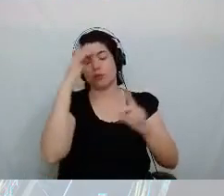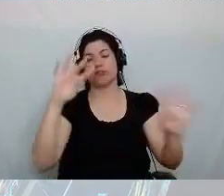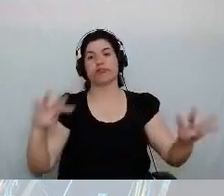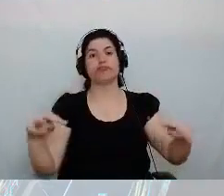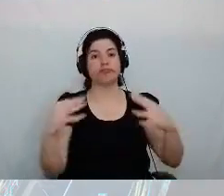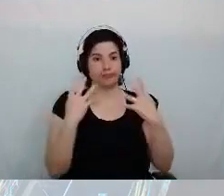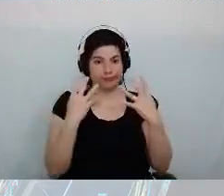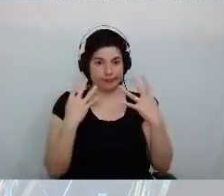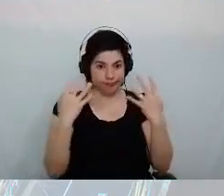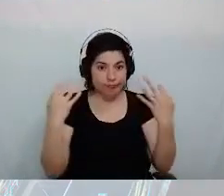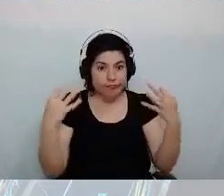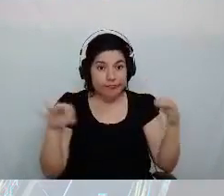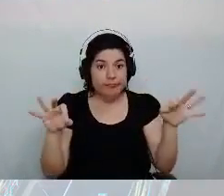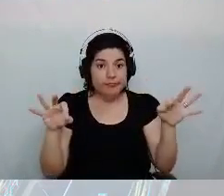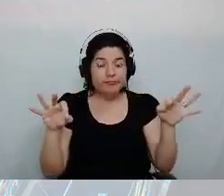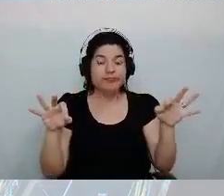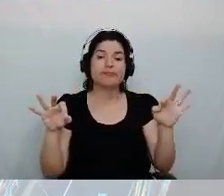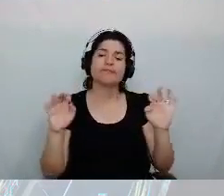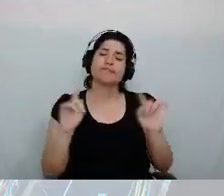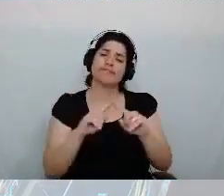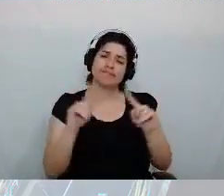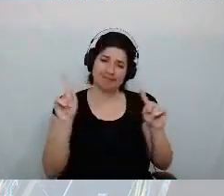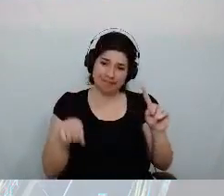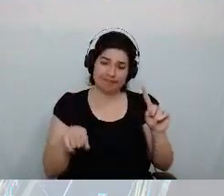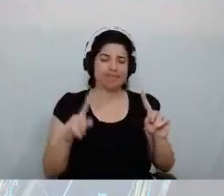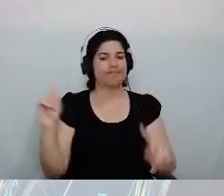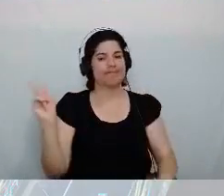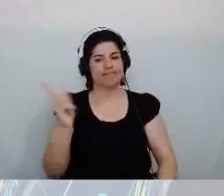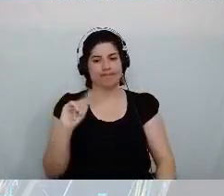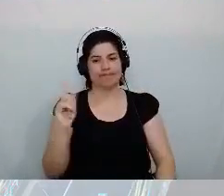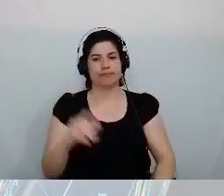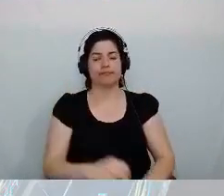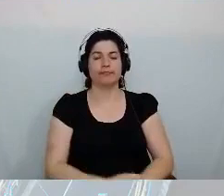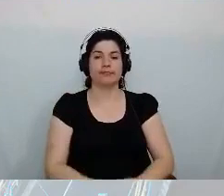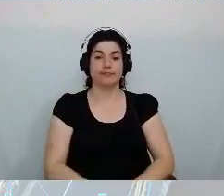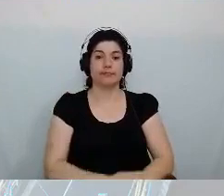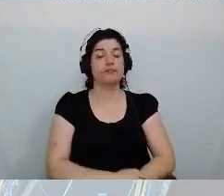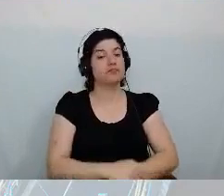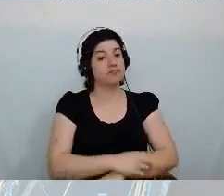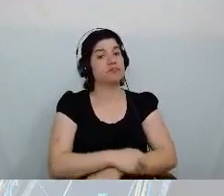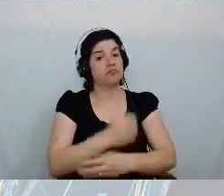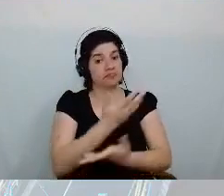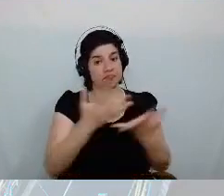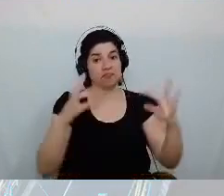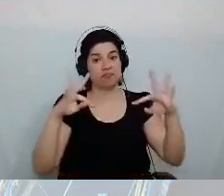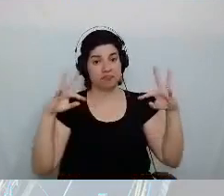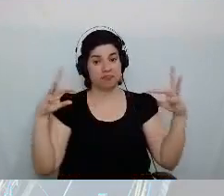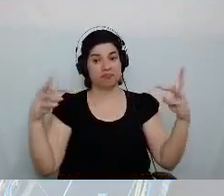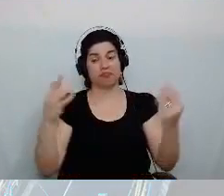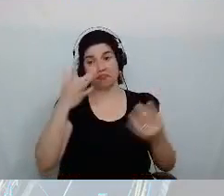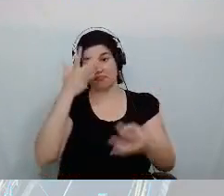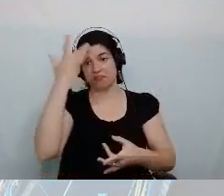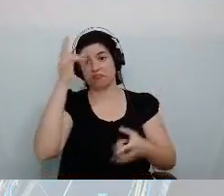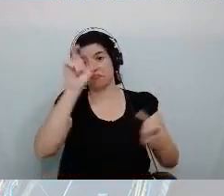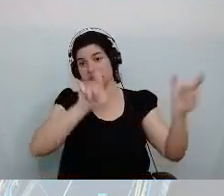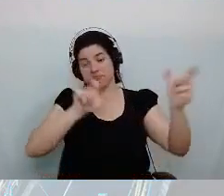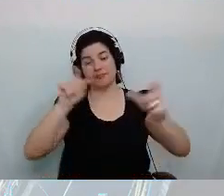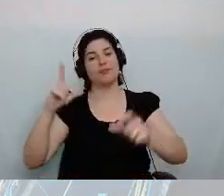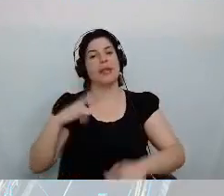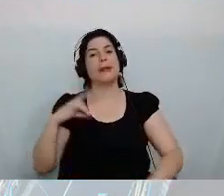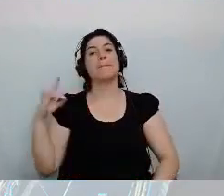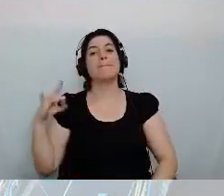certo? Mas não, pessoal. Todos vocês, ou a grande maioria, tem medo